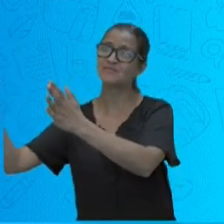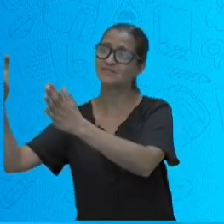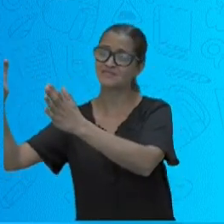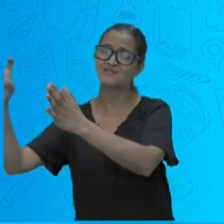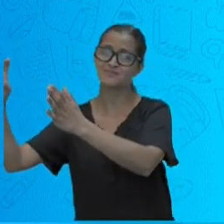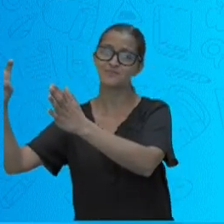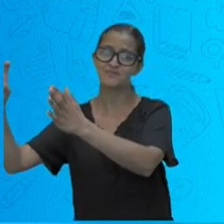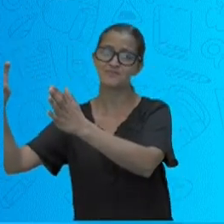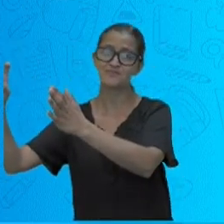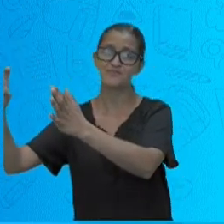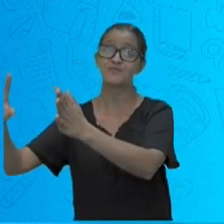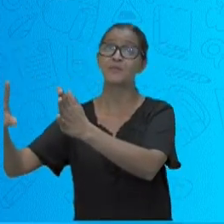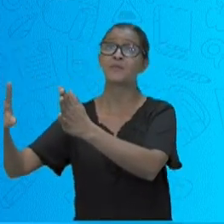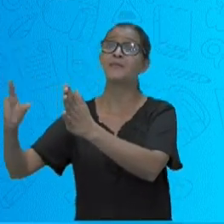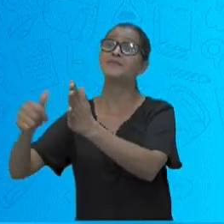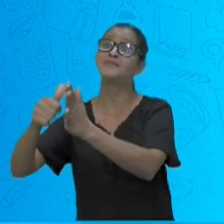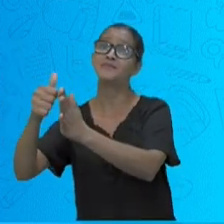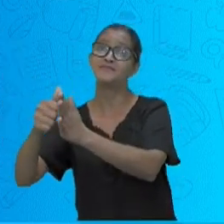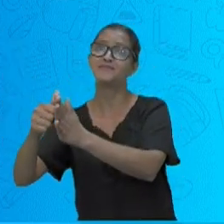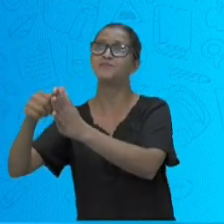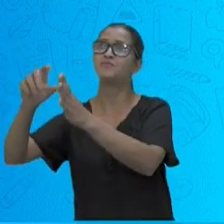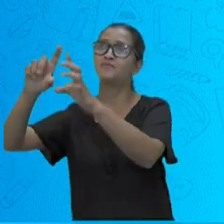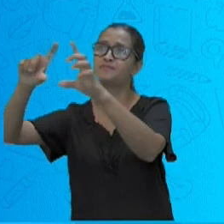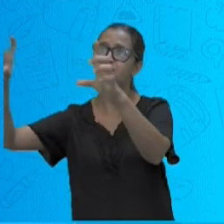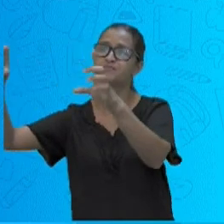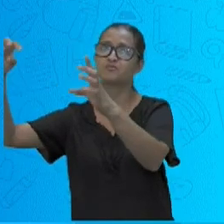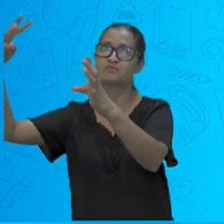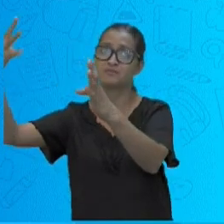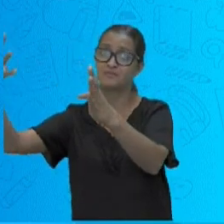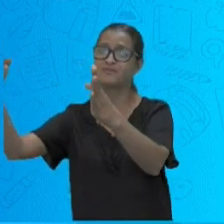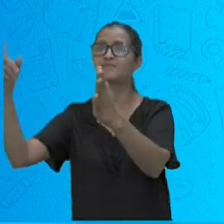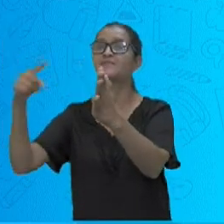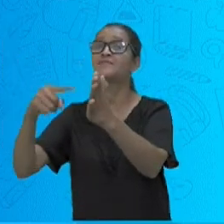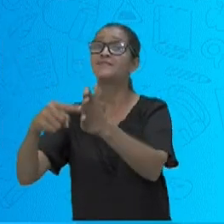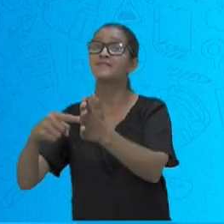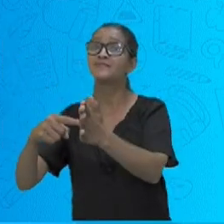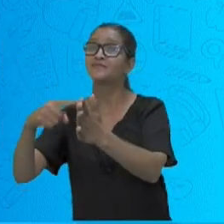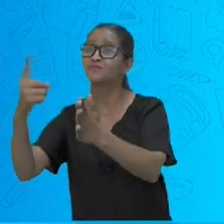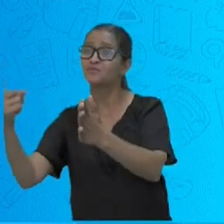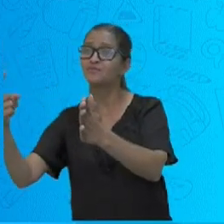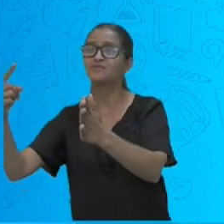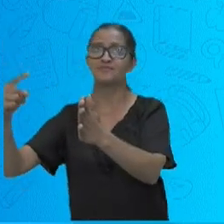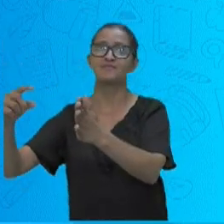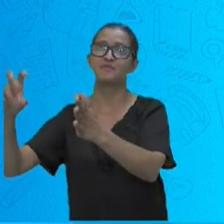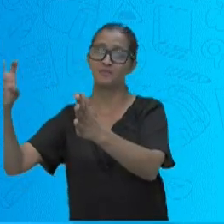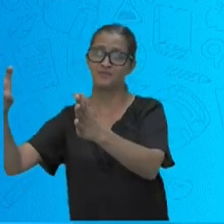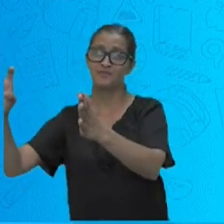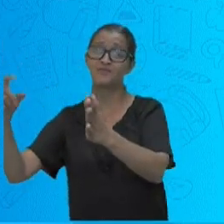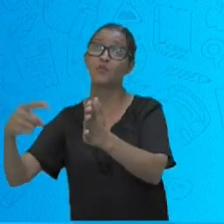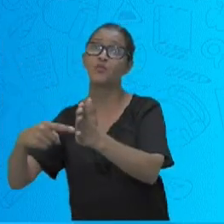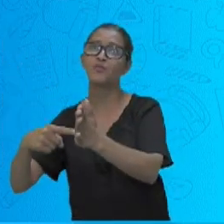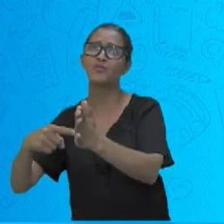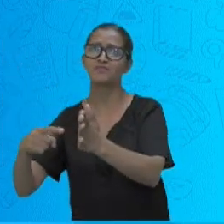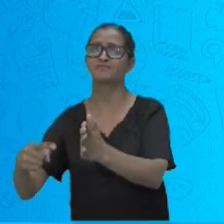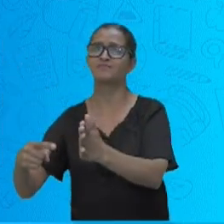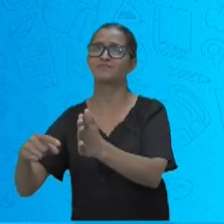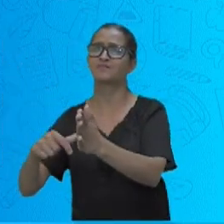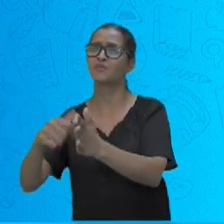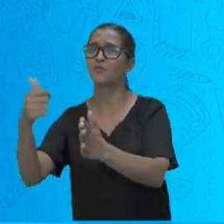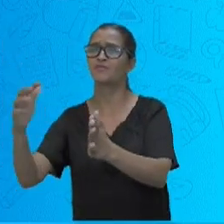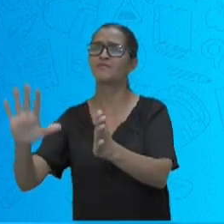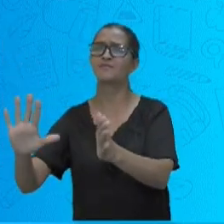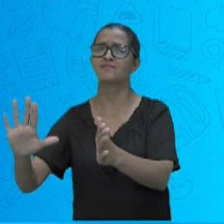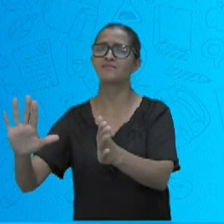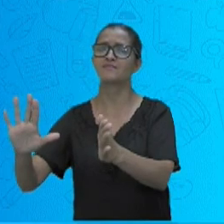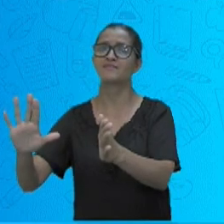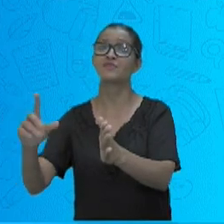eu encontrei nesta pesquisa que fora feita na turma A. E o peixe, somente a Bia